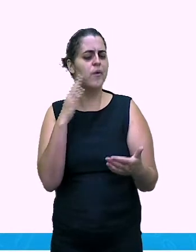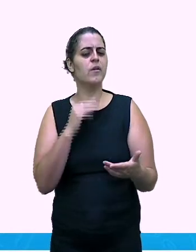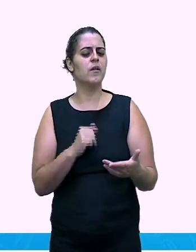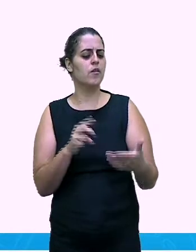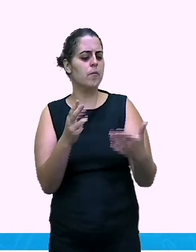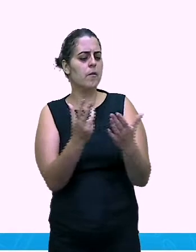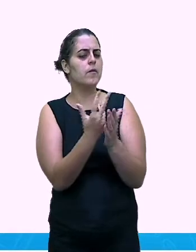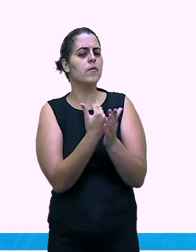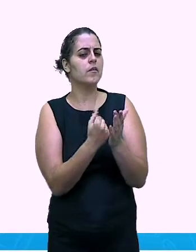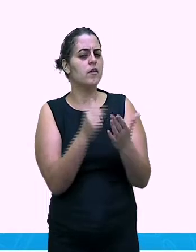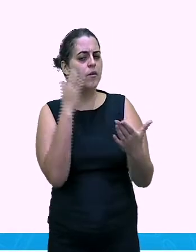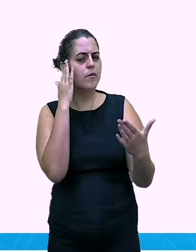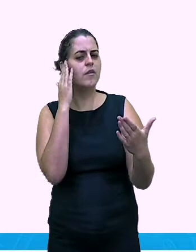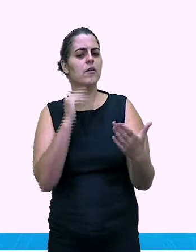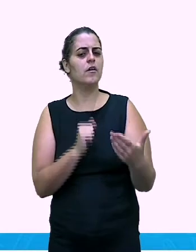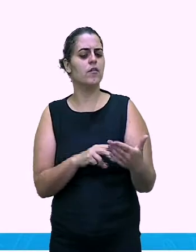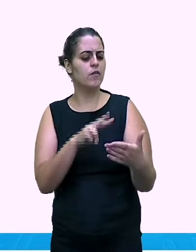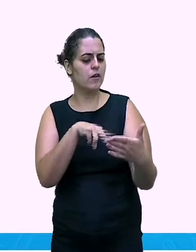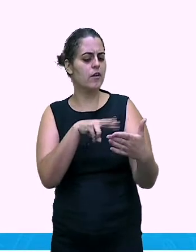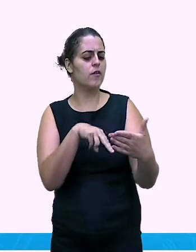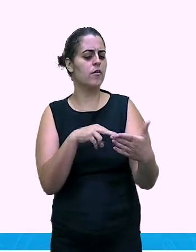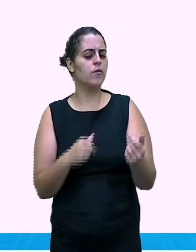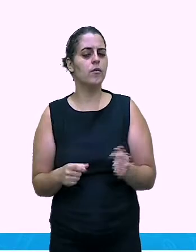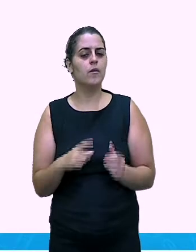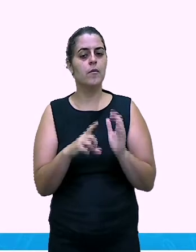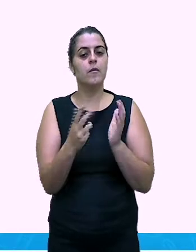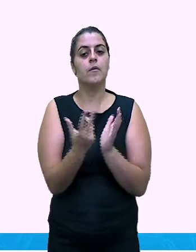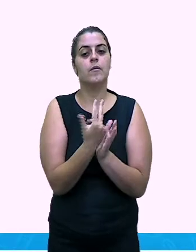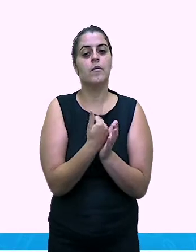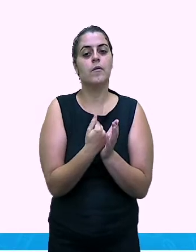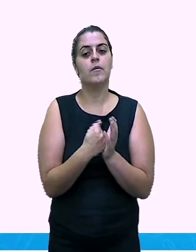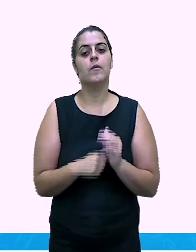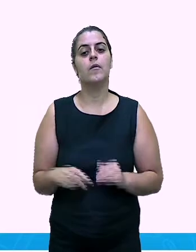você consegue, que ela acabou de comprar um picolé.